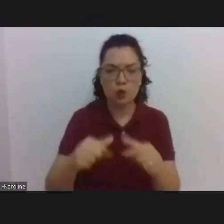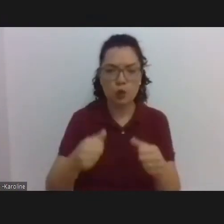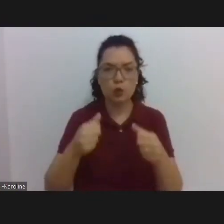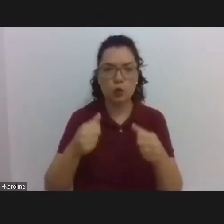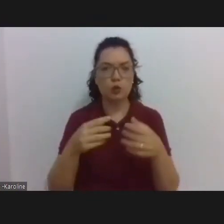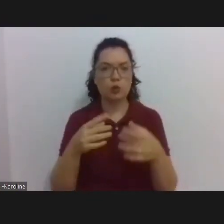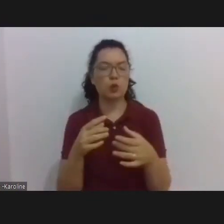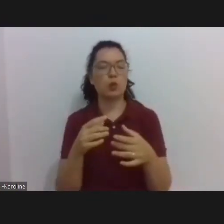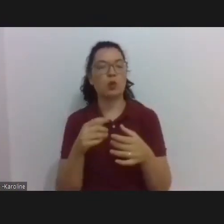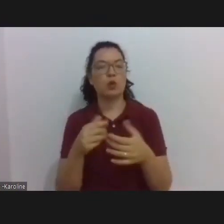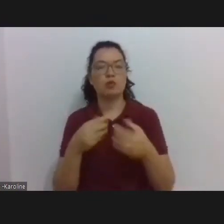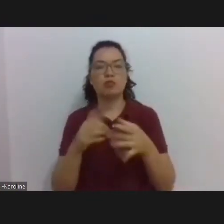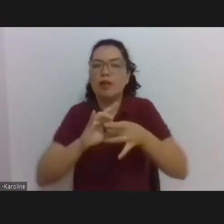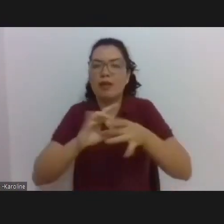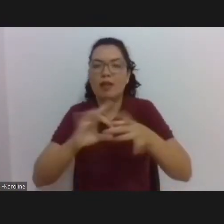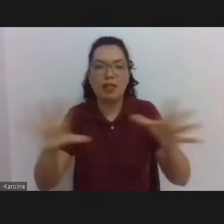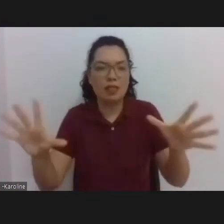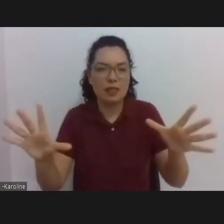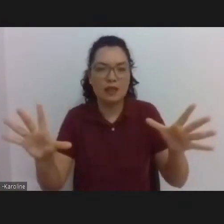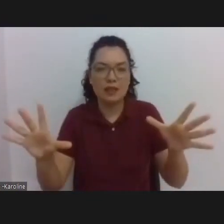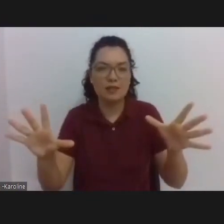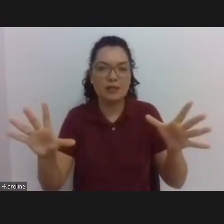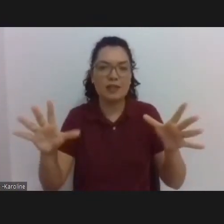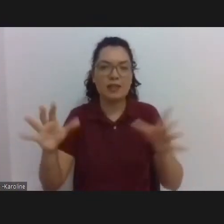canal Anampar ou do YouTube.